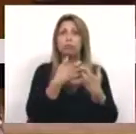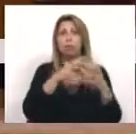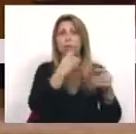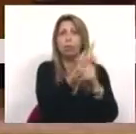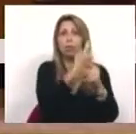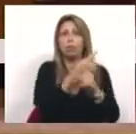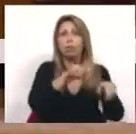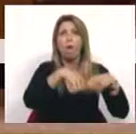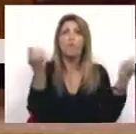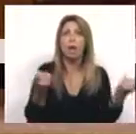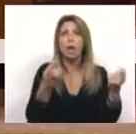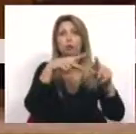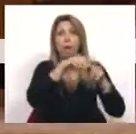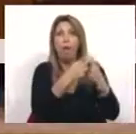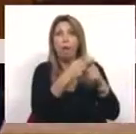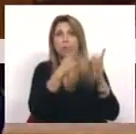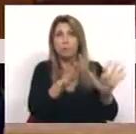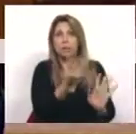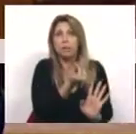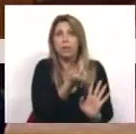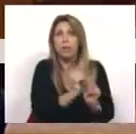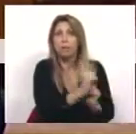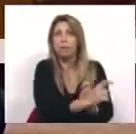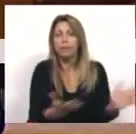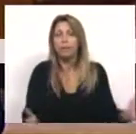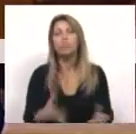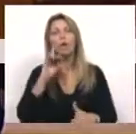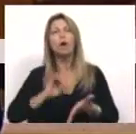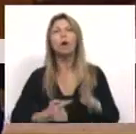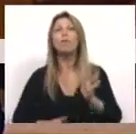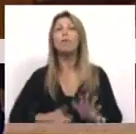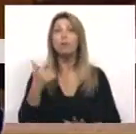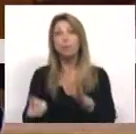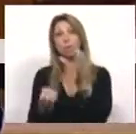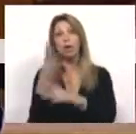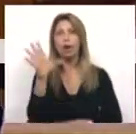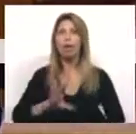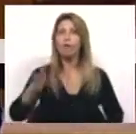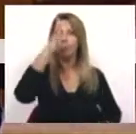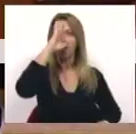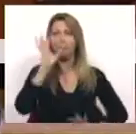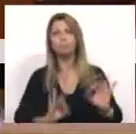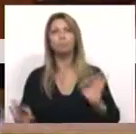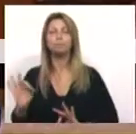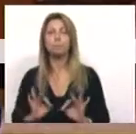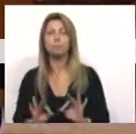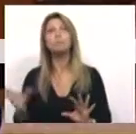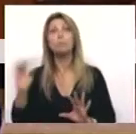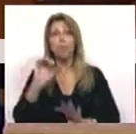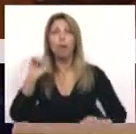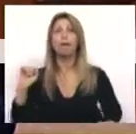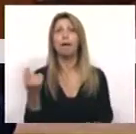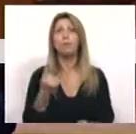ou avariados. É por isso fundamental criar mecanismos mais atempados, mais expeditos